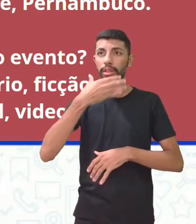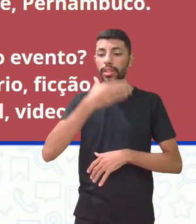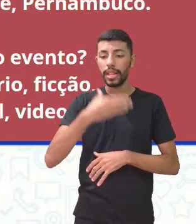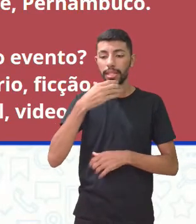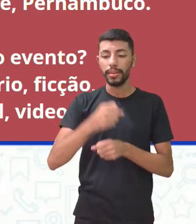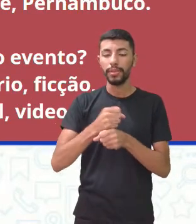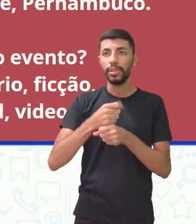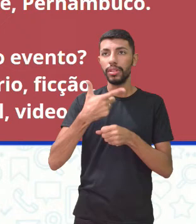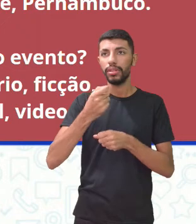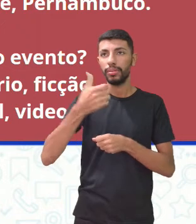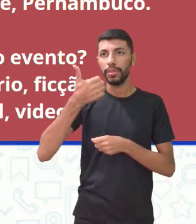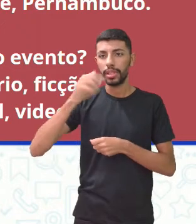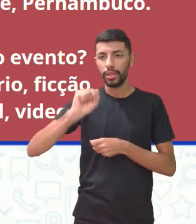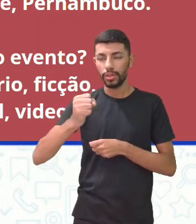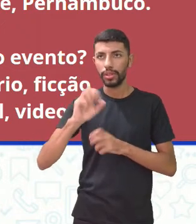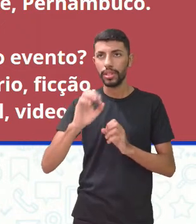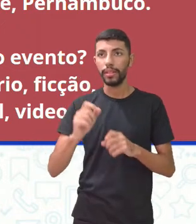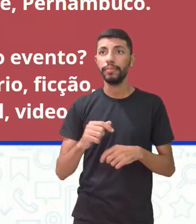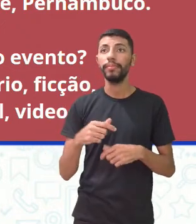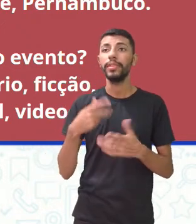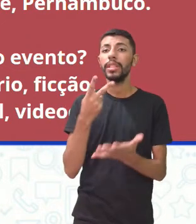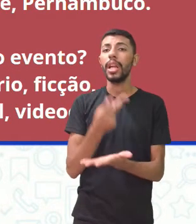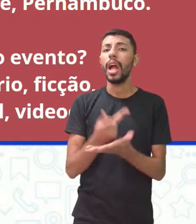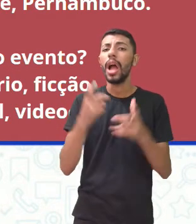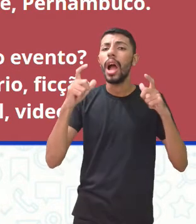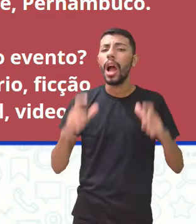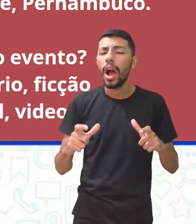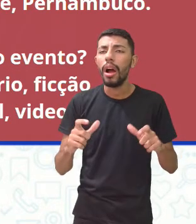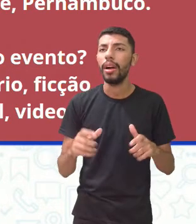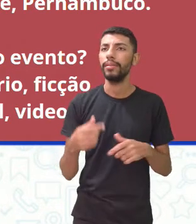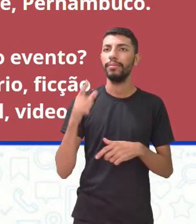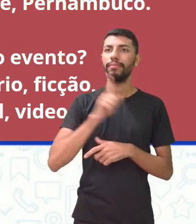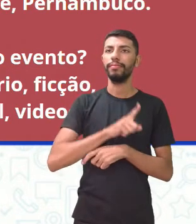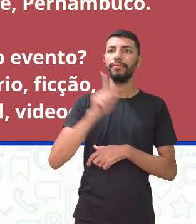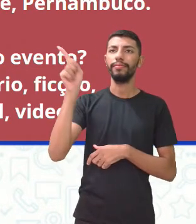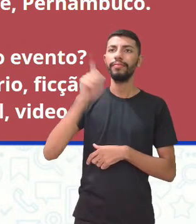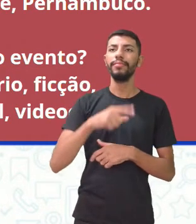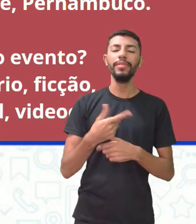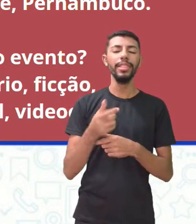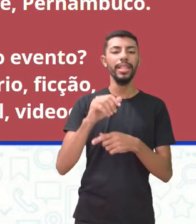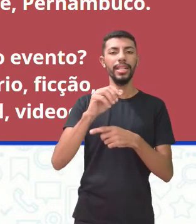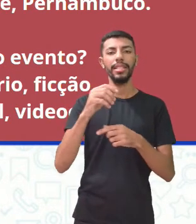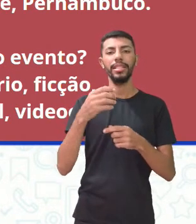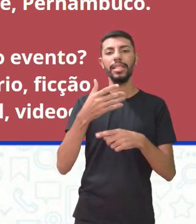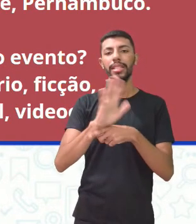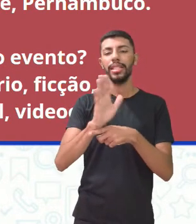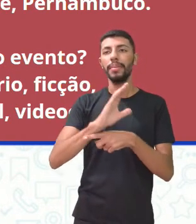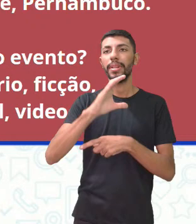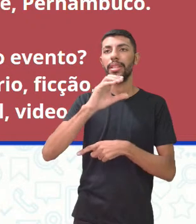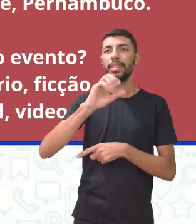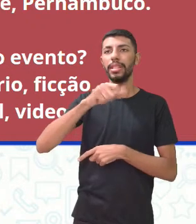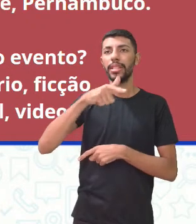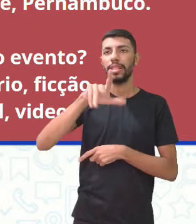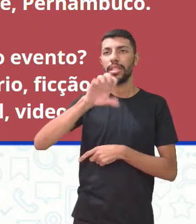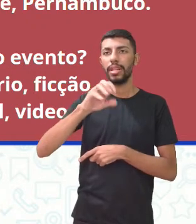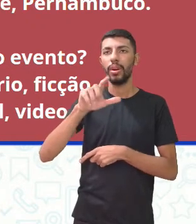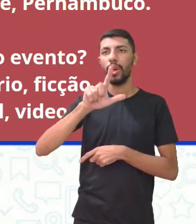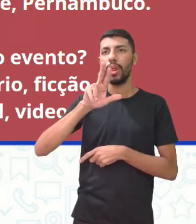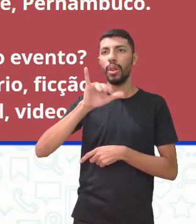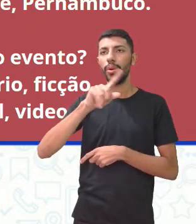ele acontece? No Cinema São Luís, em Recife, Pernambuco. Quais as categorias principais do evento? Eu tenho